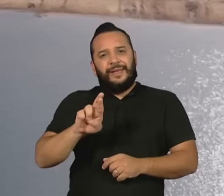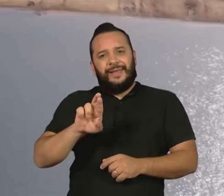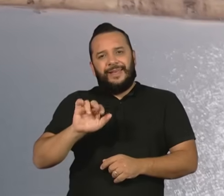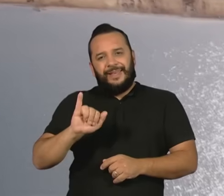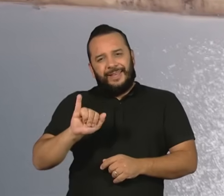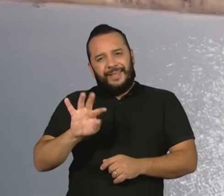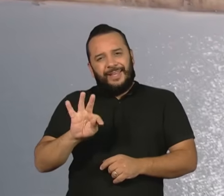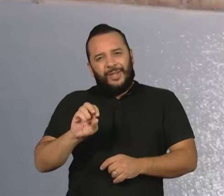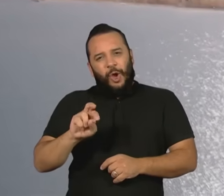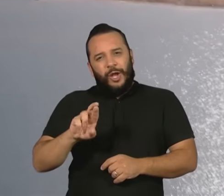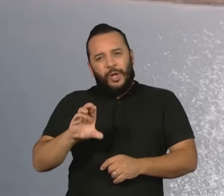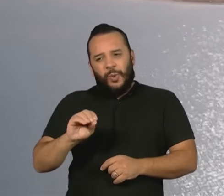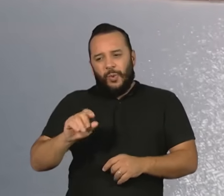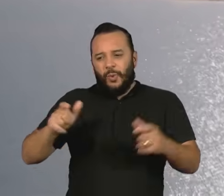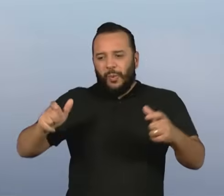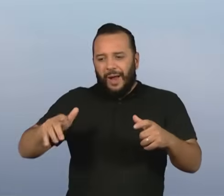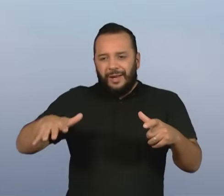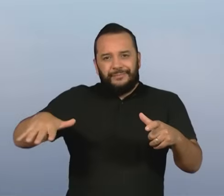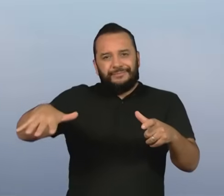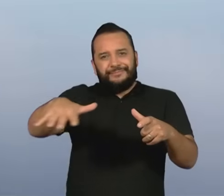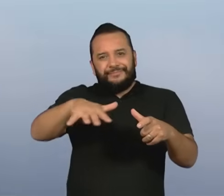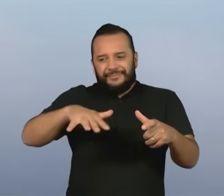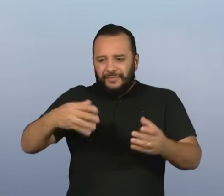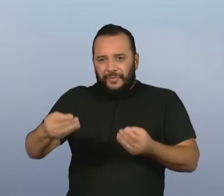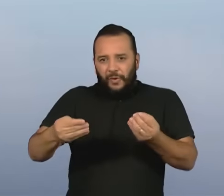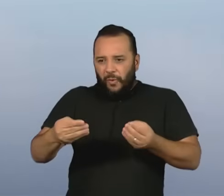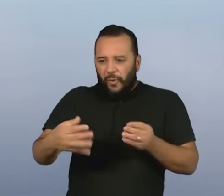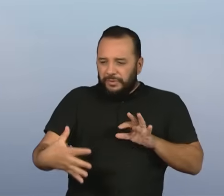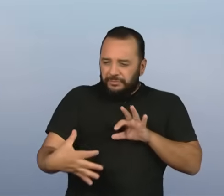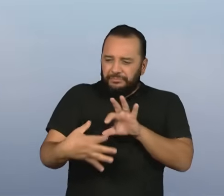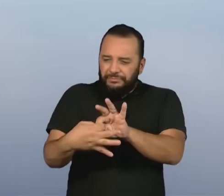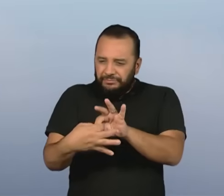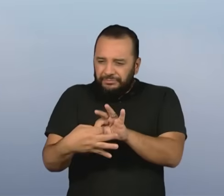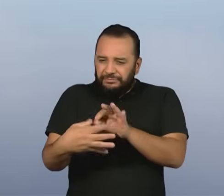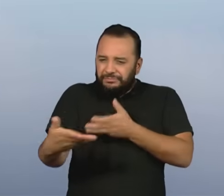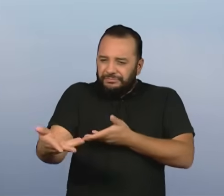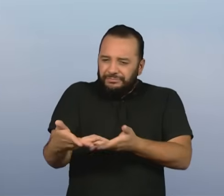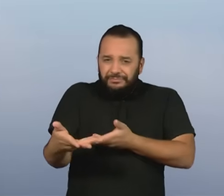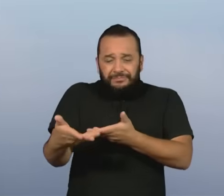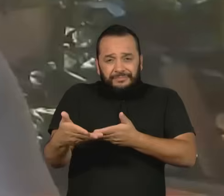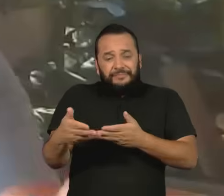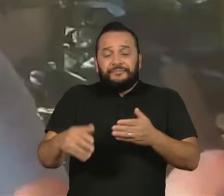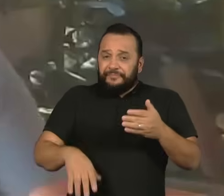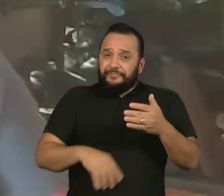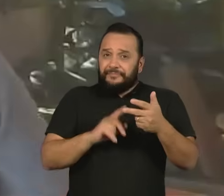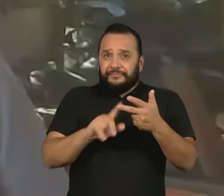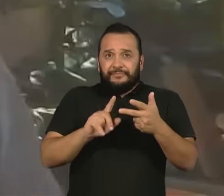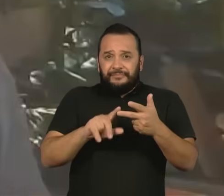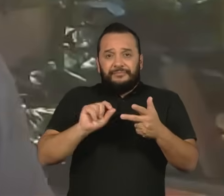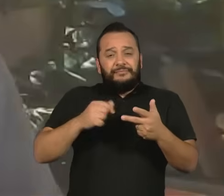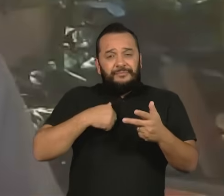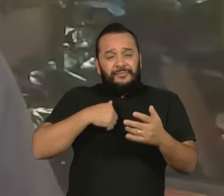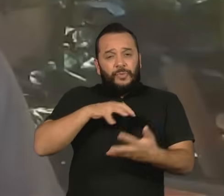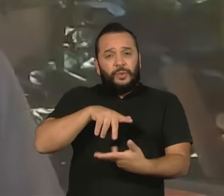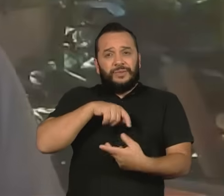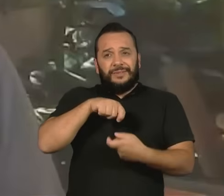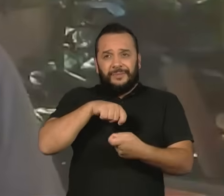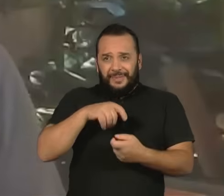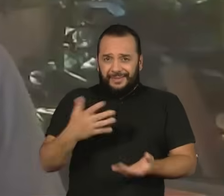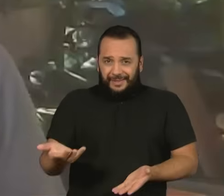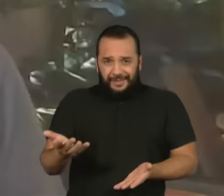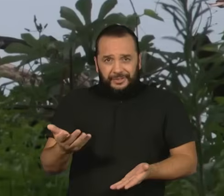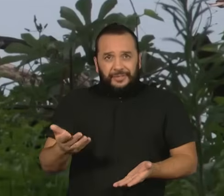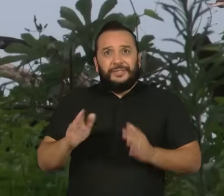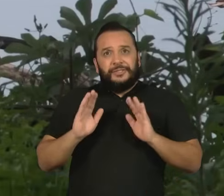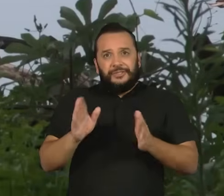muito direta com a terra e com a subsistência. E o terceiro é a sustentabilidade, de poder compartilhar as